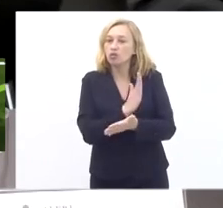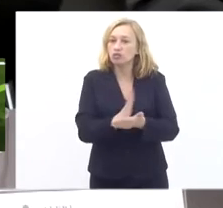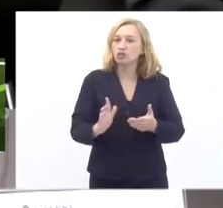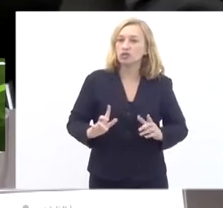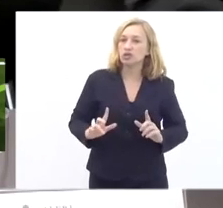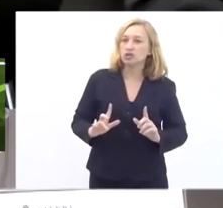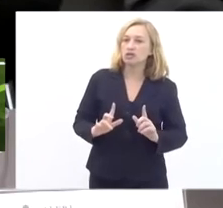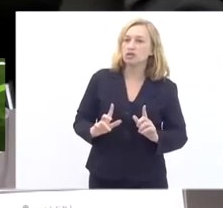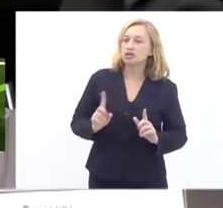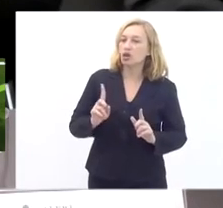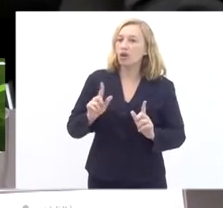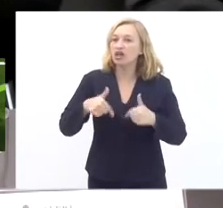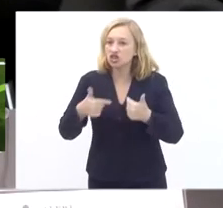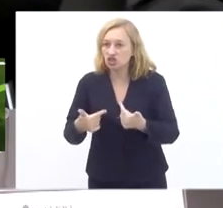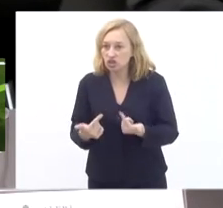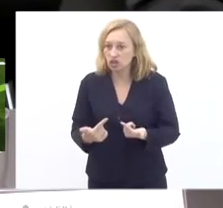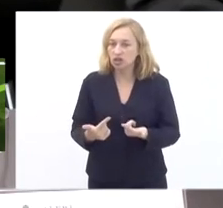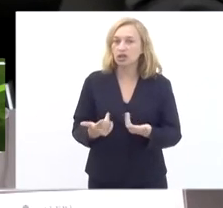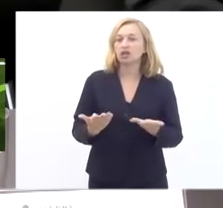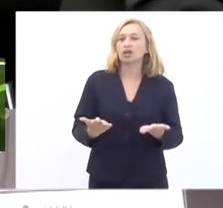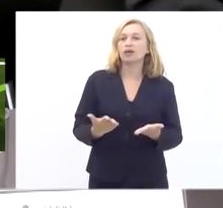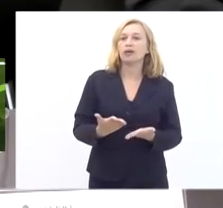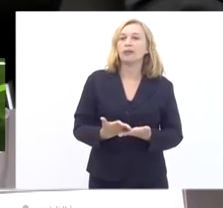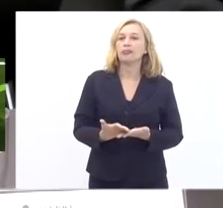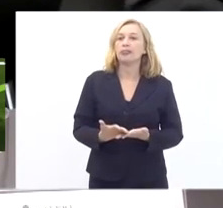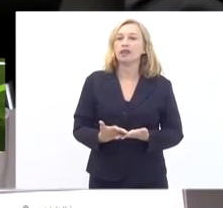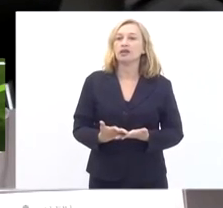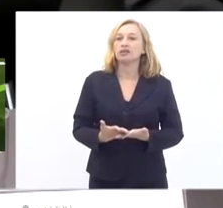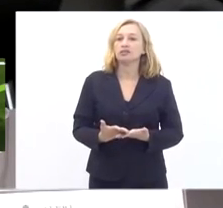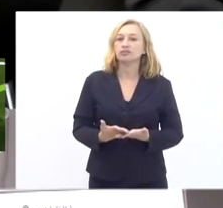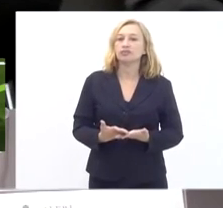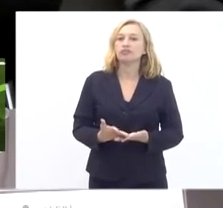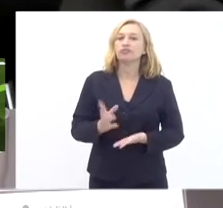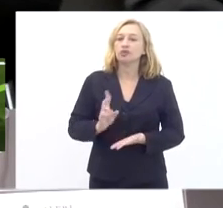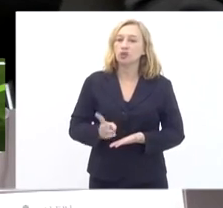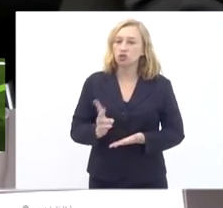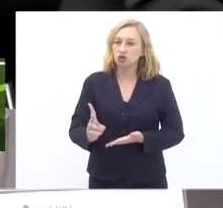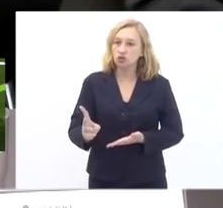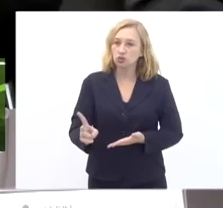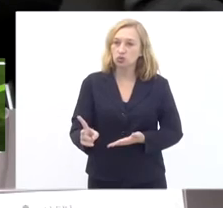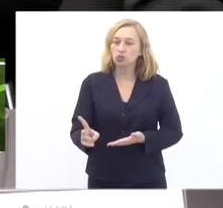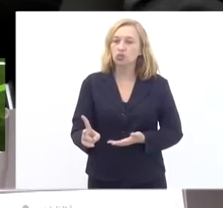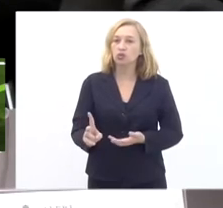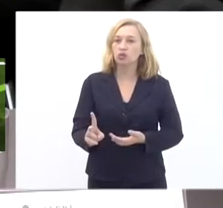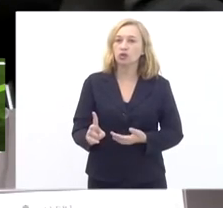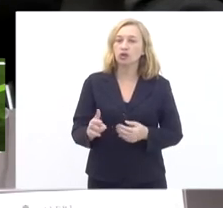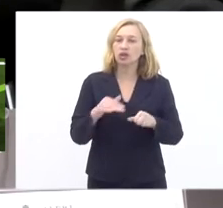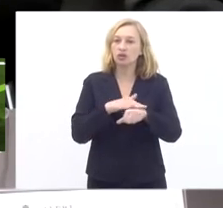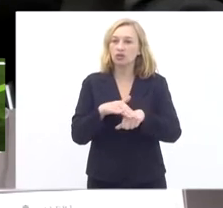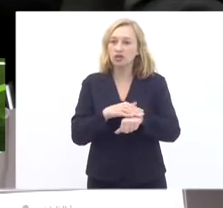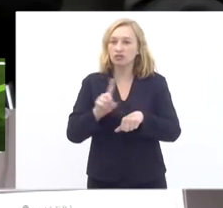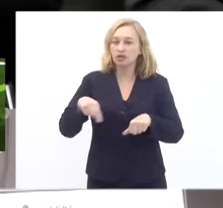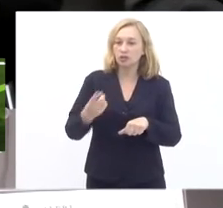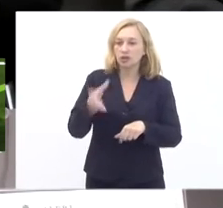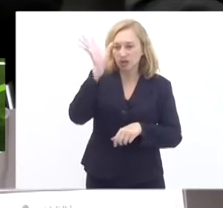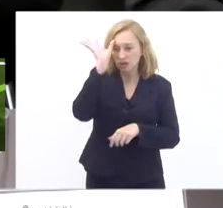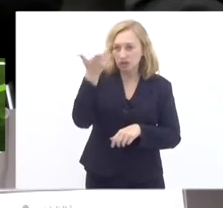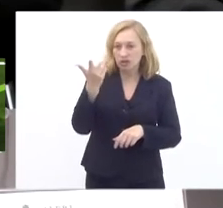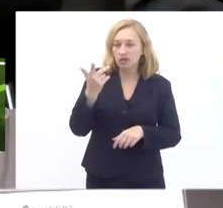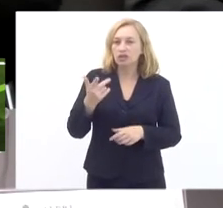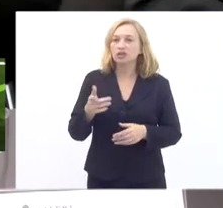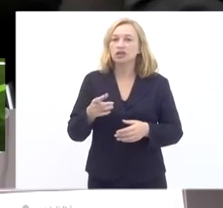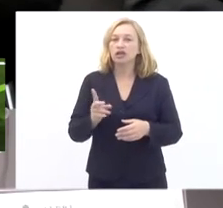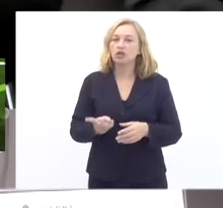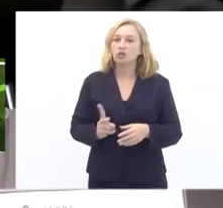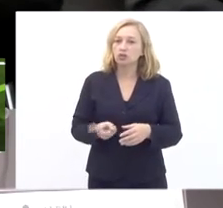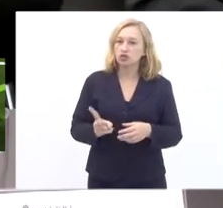A conclusão da negociação não chegou a termo. Continua andando para poder se resolver. Então, assim, é uma ação permanente que está em